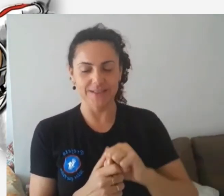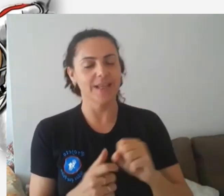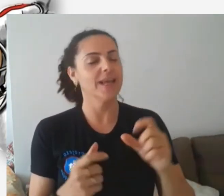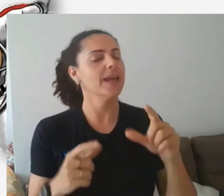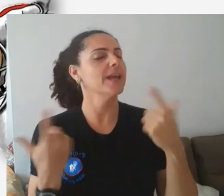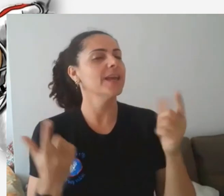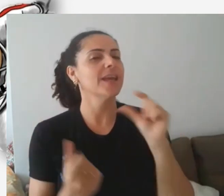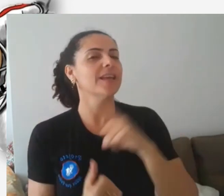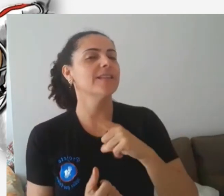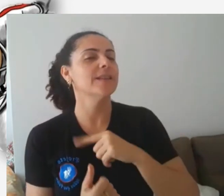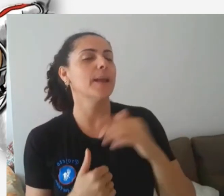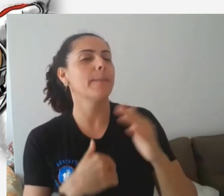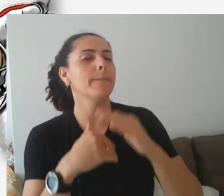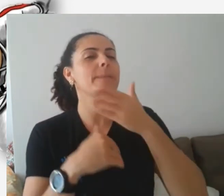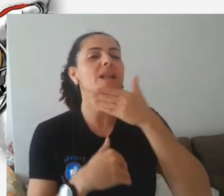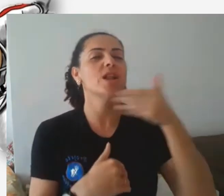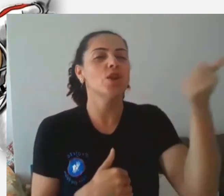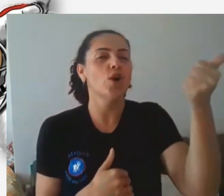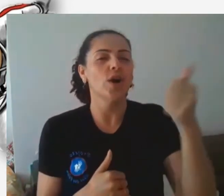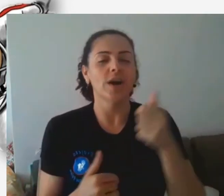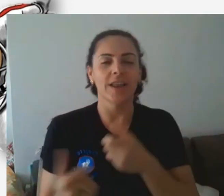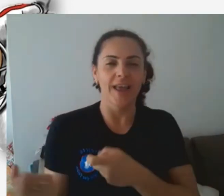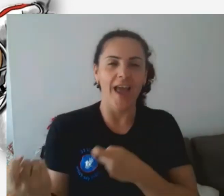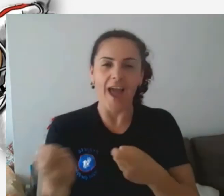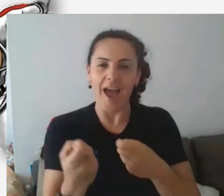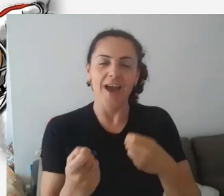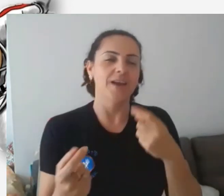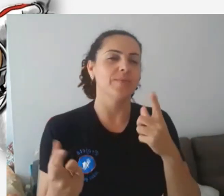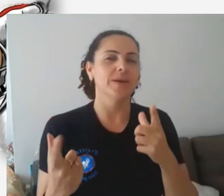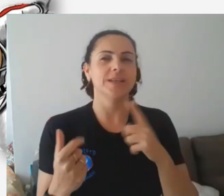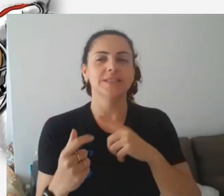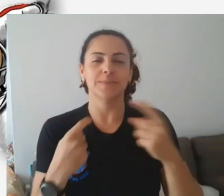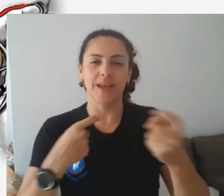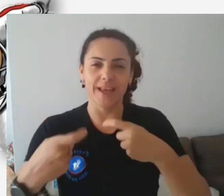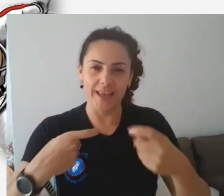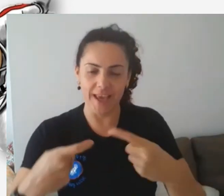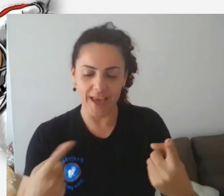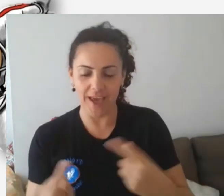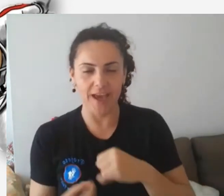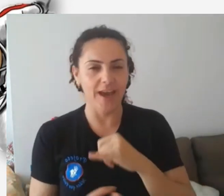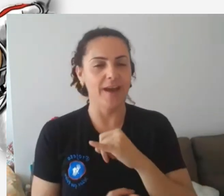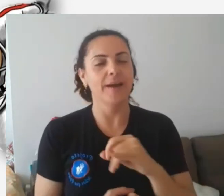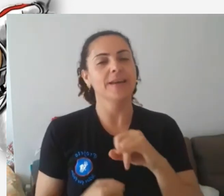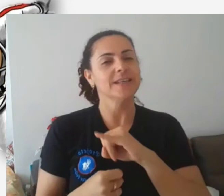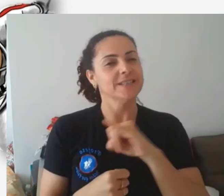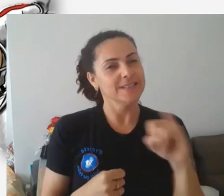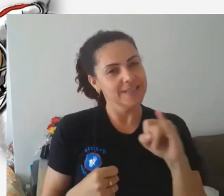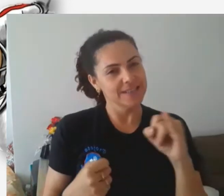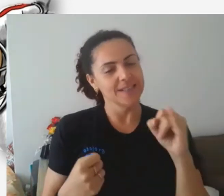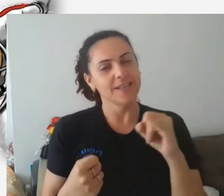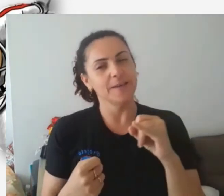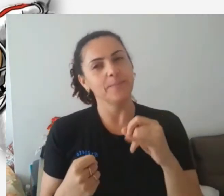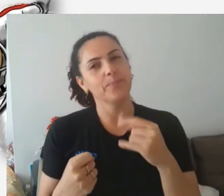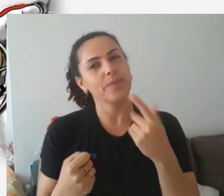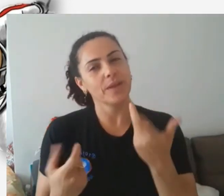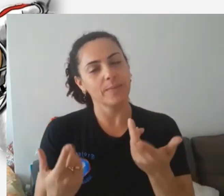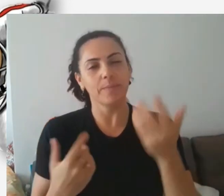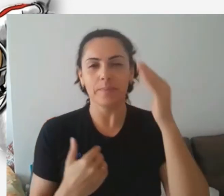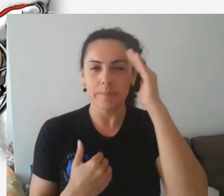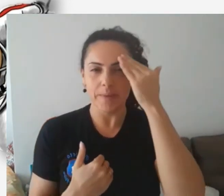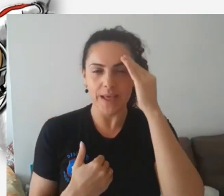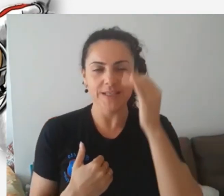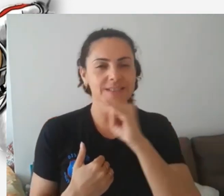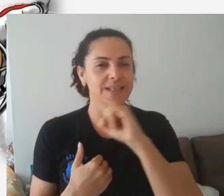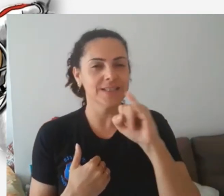armamentos melhores, com medo, né, com o discurso do medo de que se você me atacar, eu tenho coisa pior aqui para te atacar de